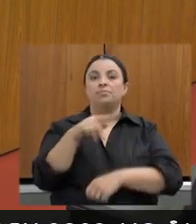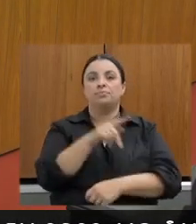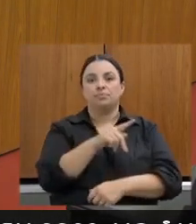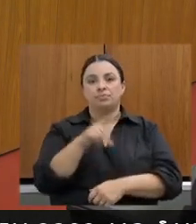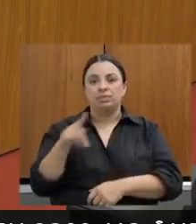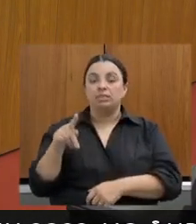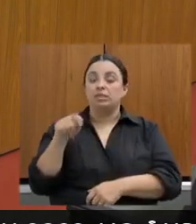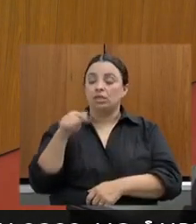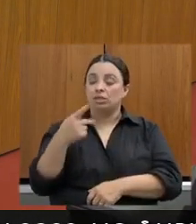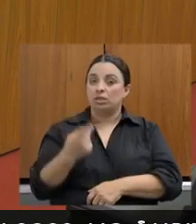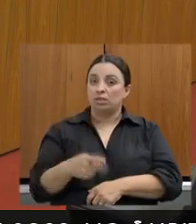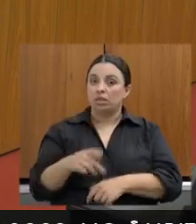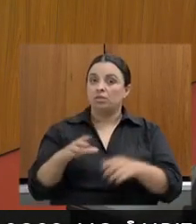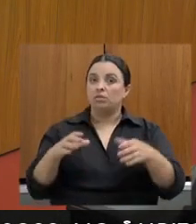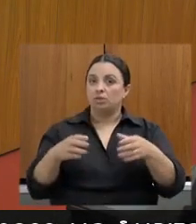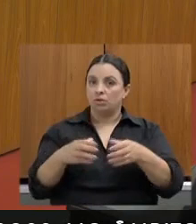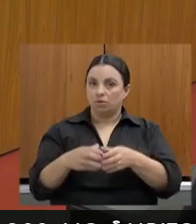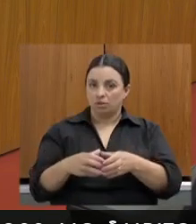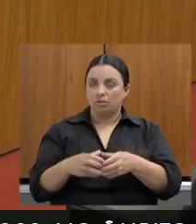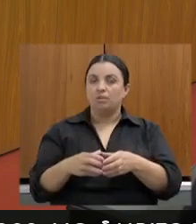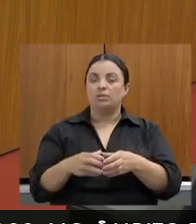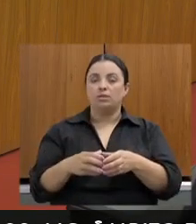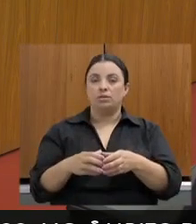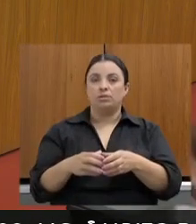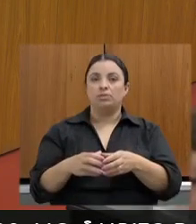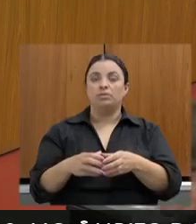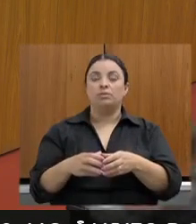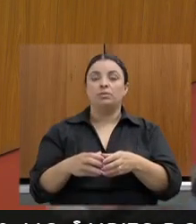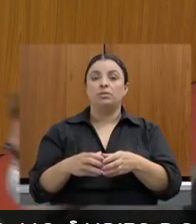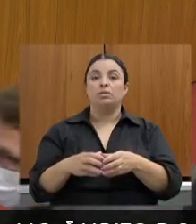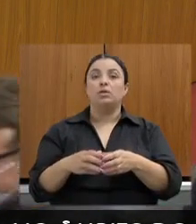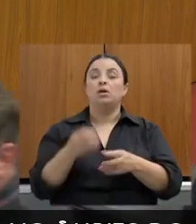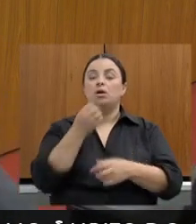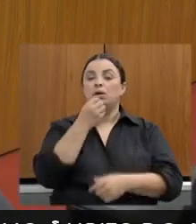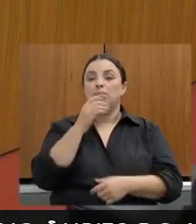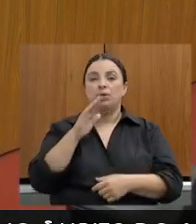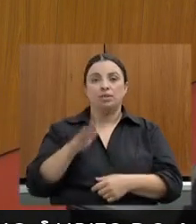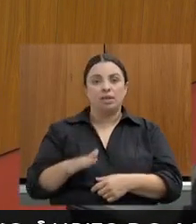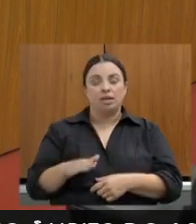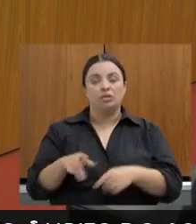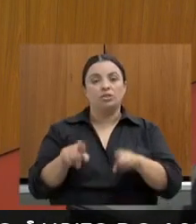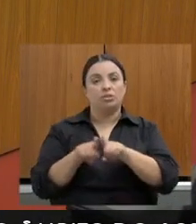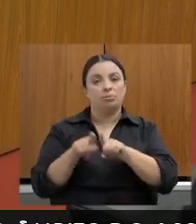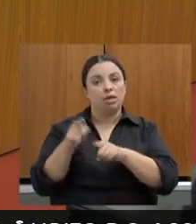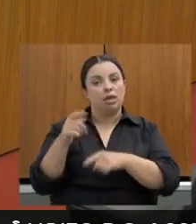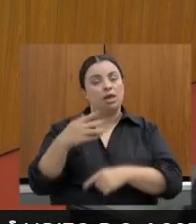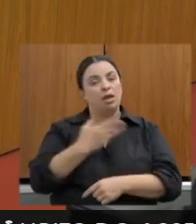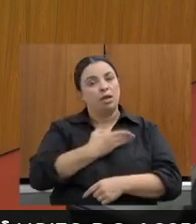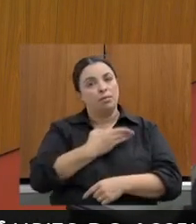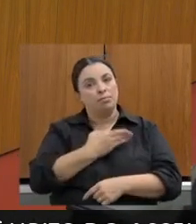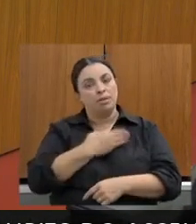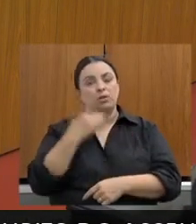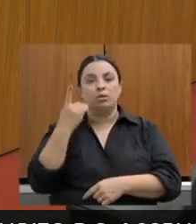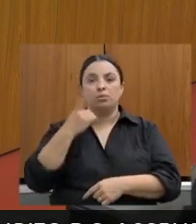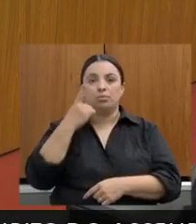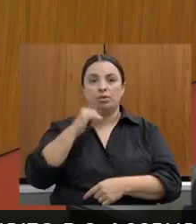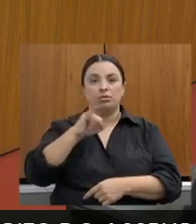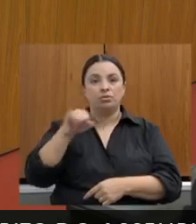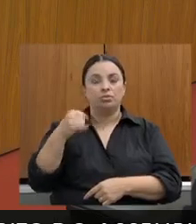desta comissão Boa tarde também caro amigo deputado João Leite